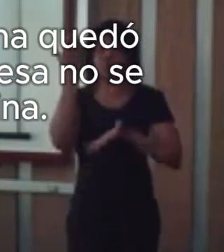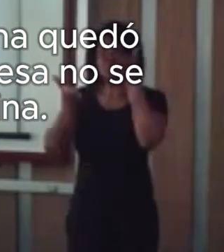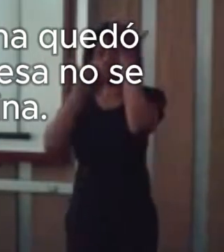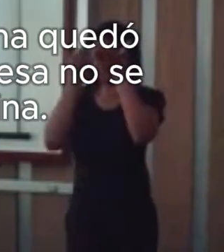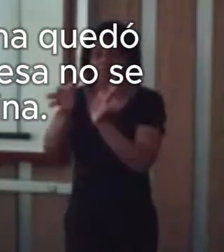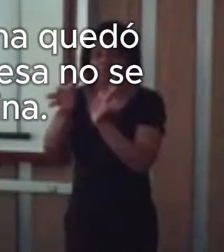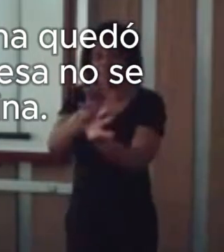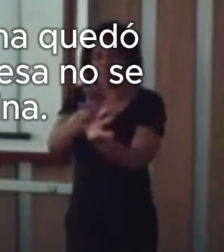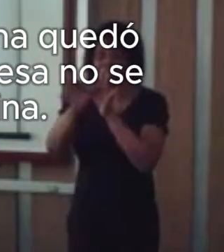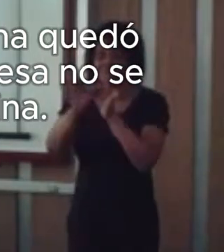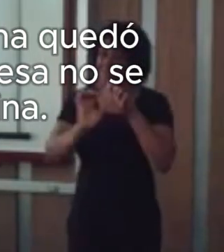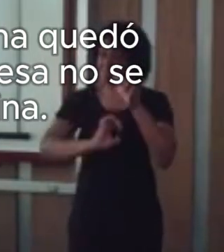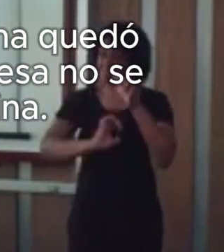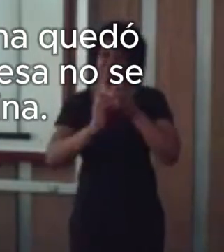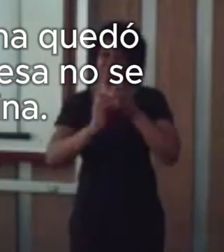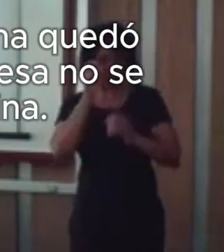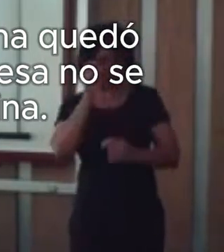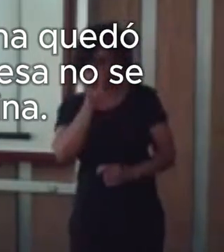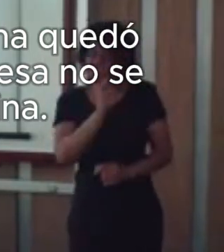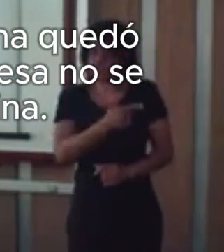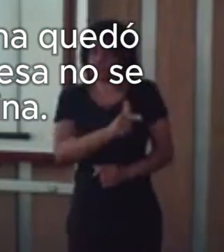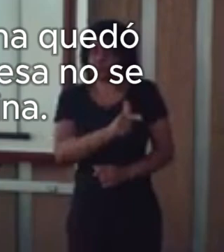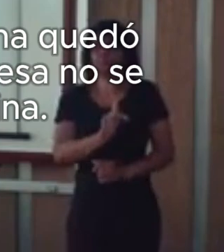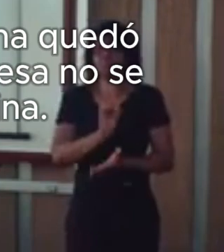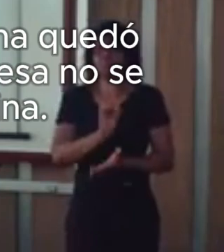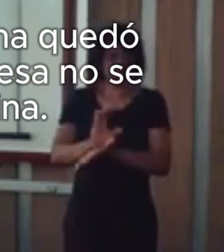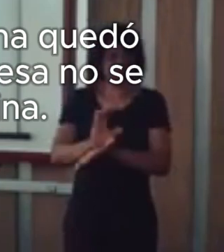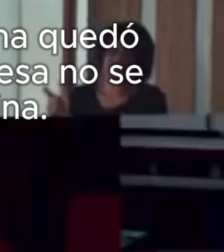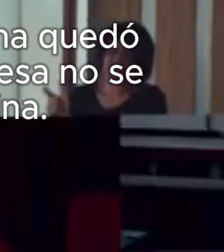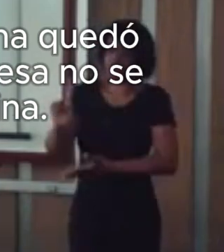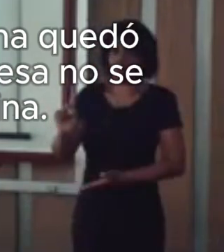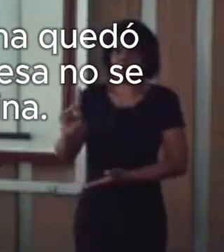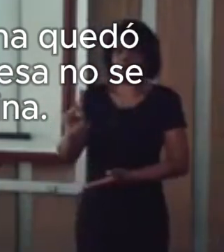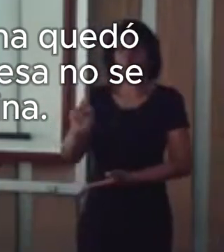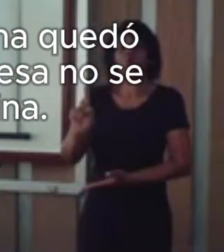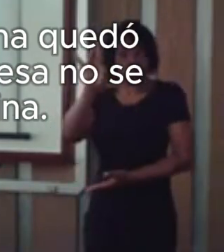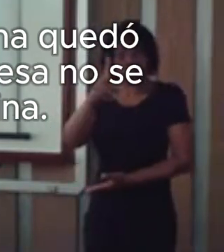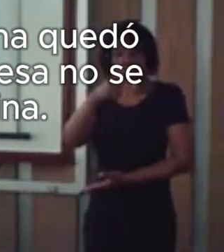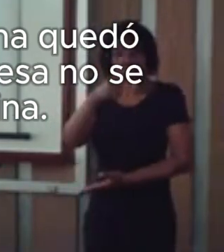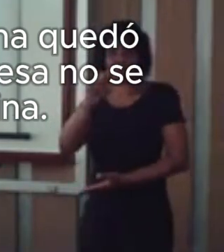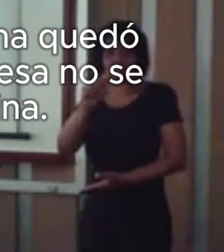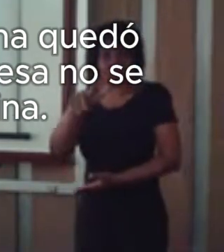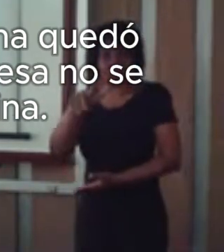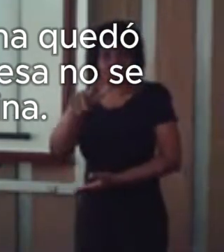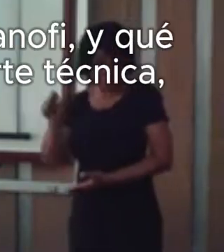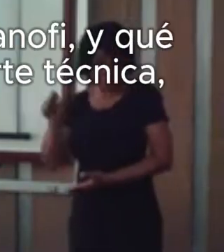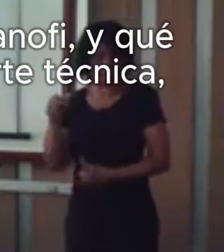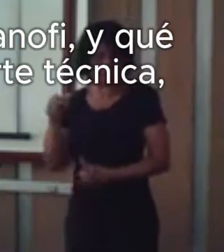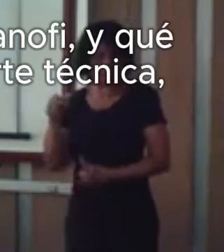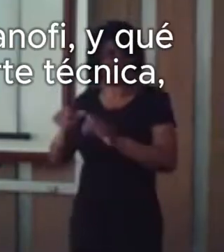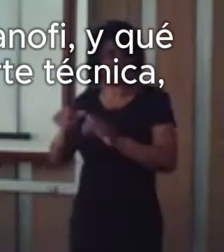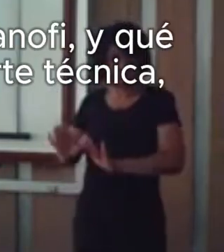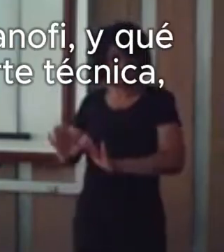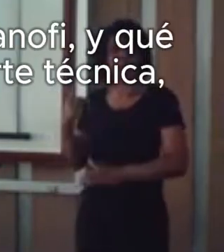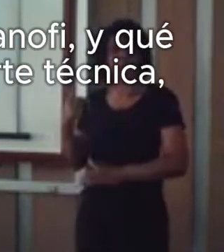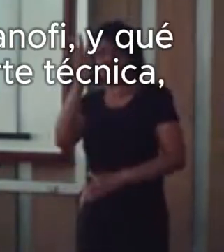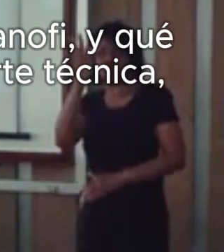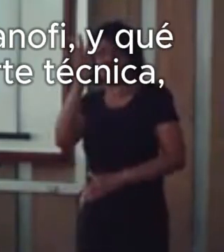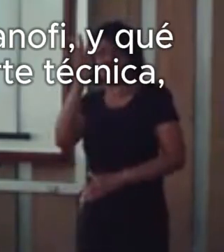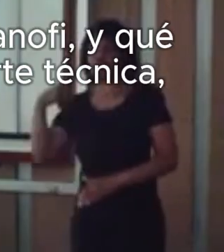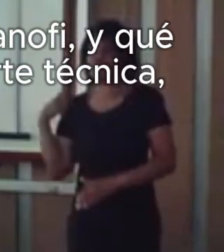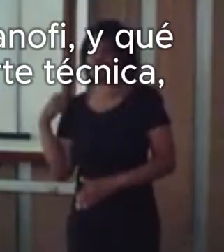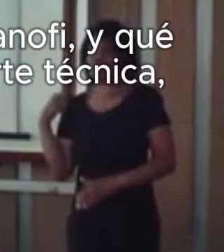celular, a empresa não se interessou, não queria investir nisso, só ficou a polilaminina. E aí, lá fui eu para a França,